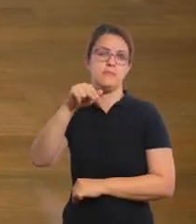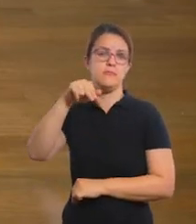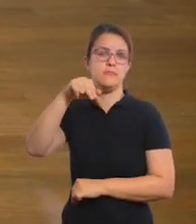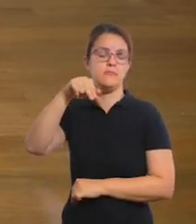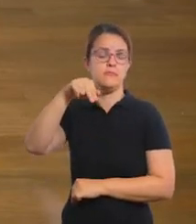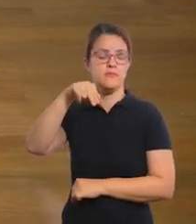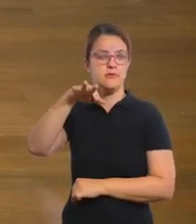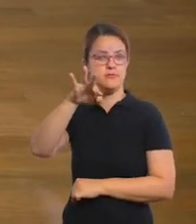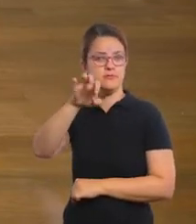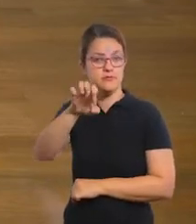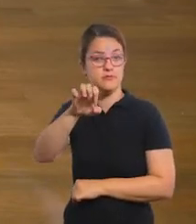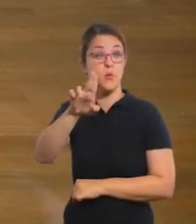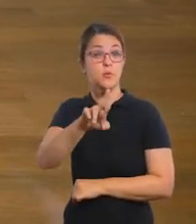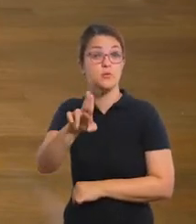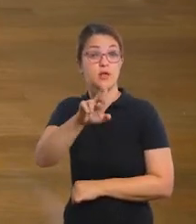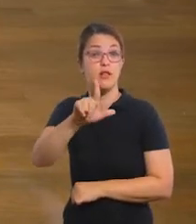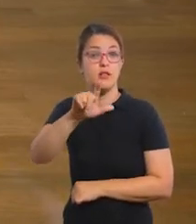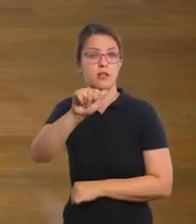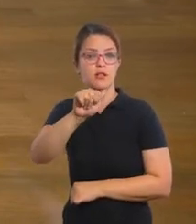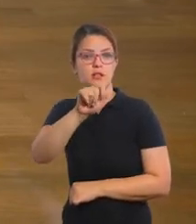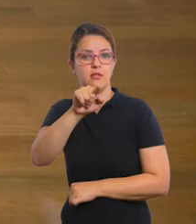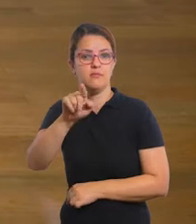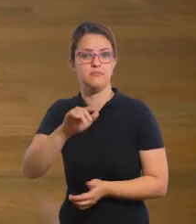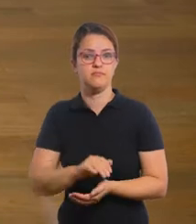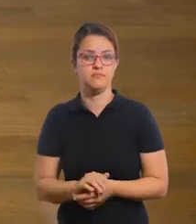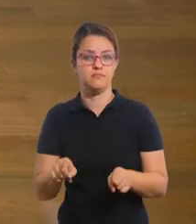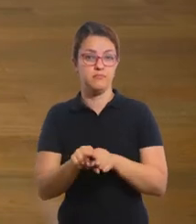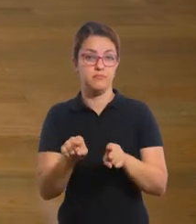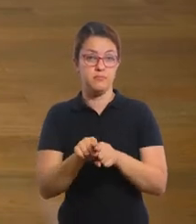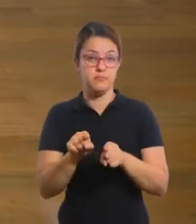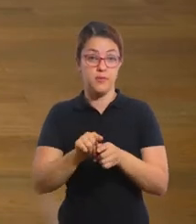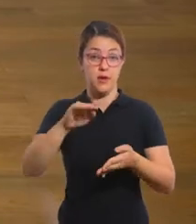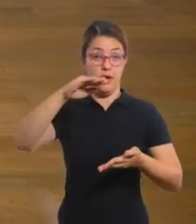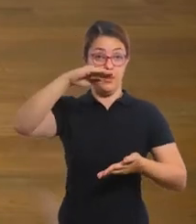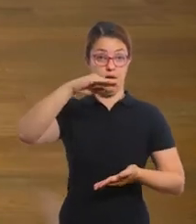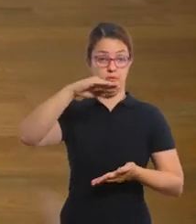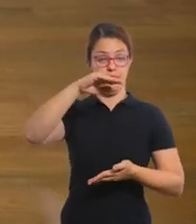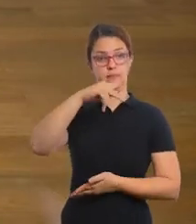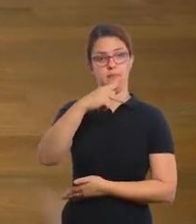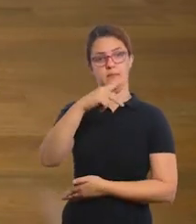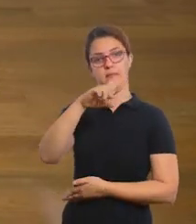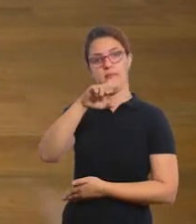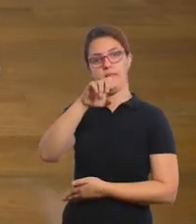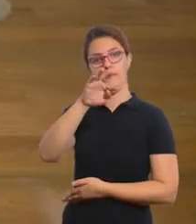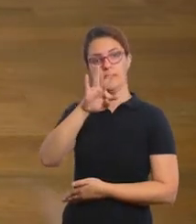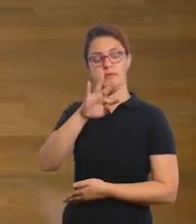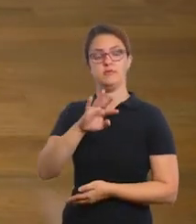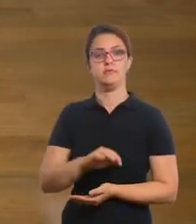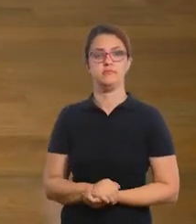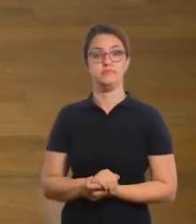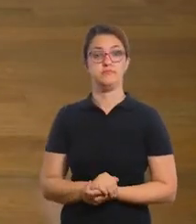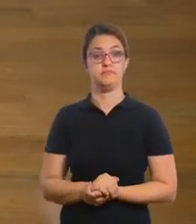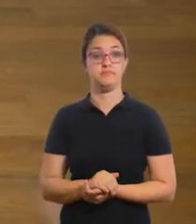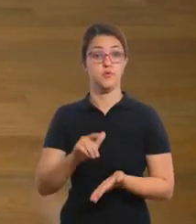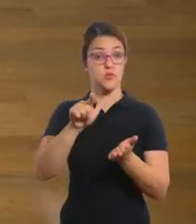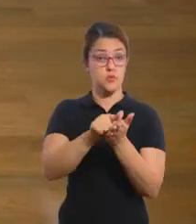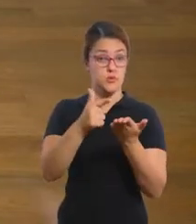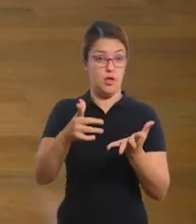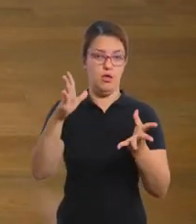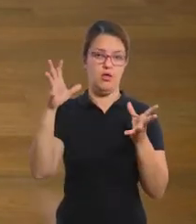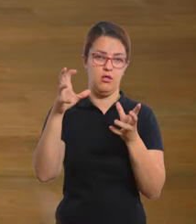E para fazer o carretelzinho eu usei a garrafa pet. Então a gincana é o seguinte, a gente vai amassar esse